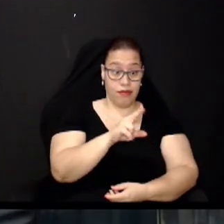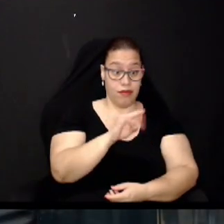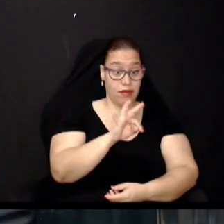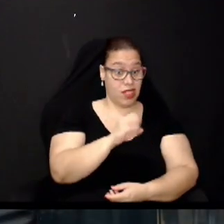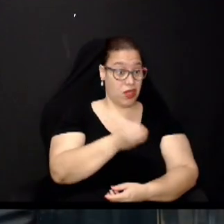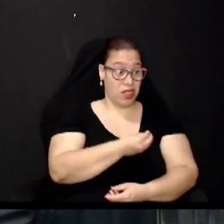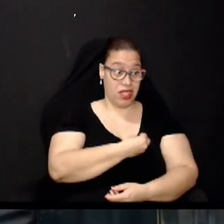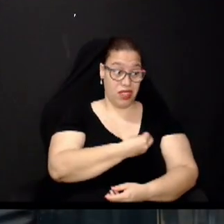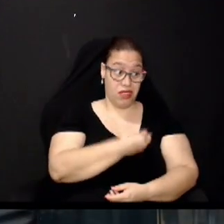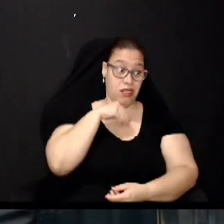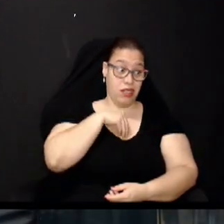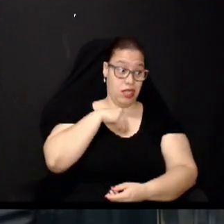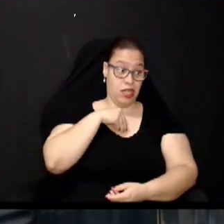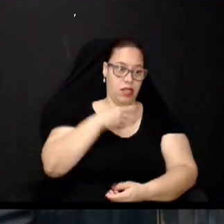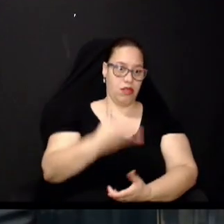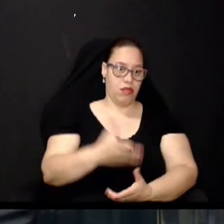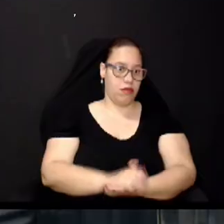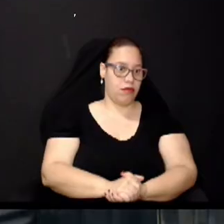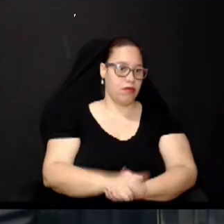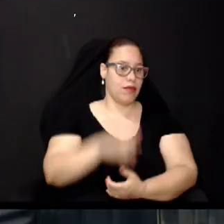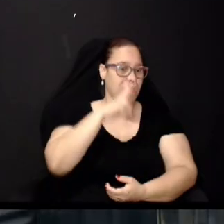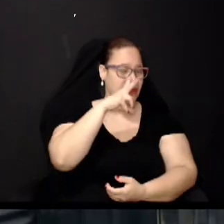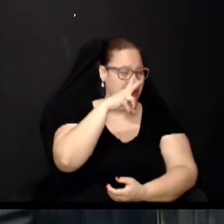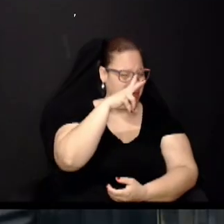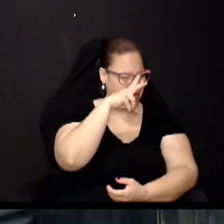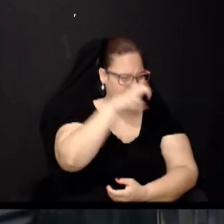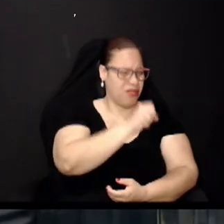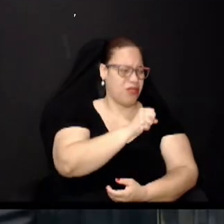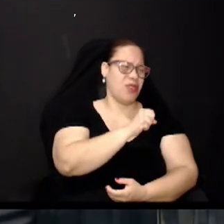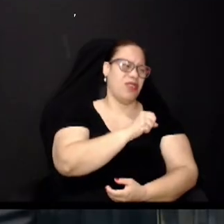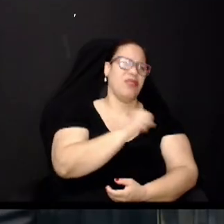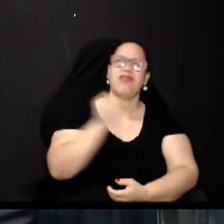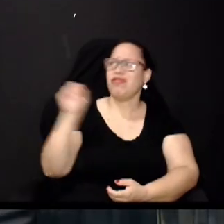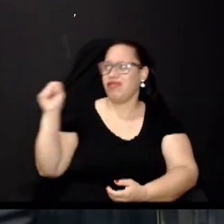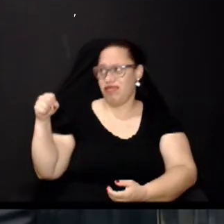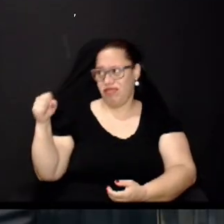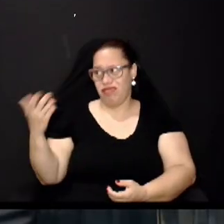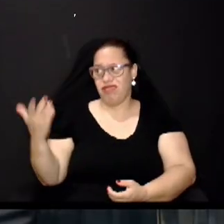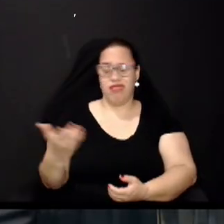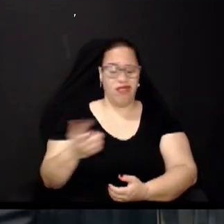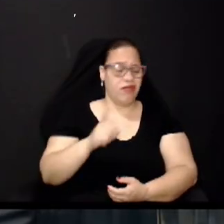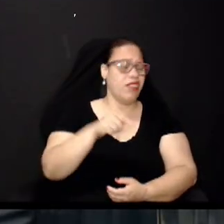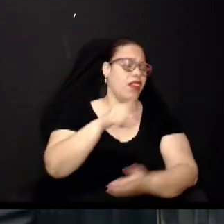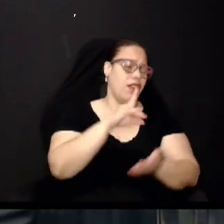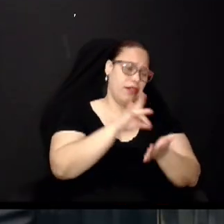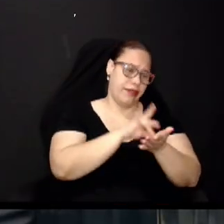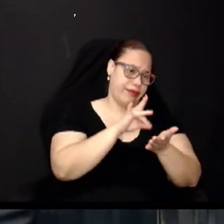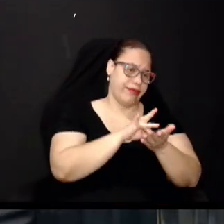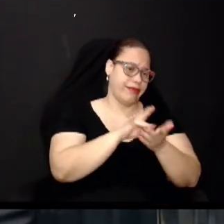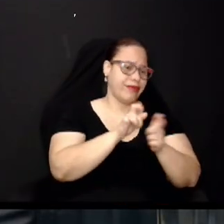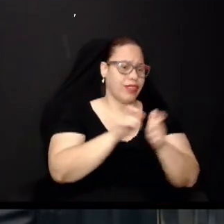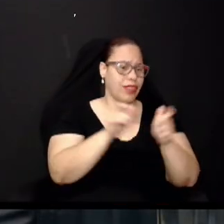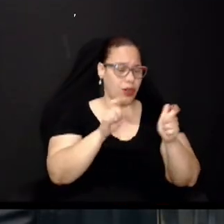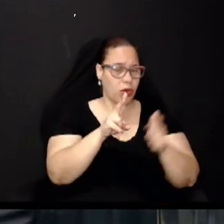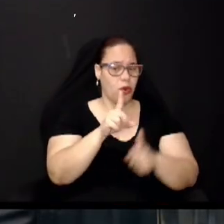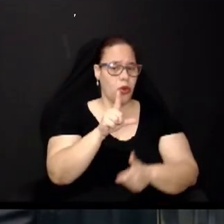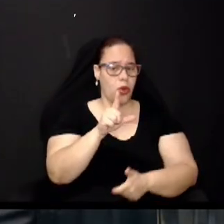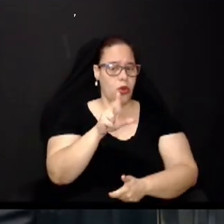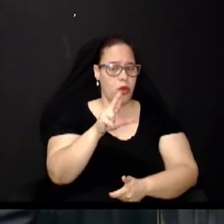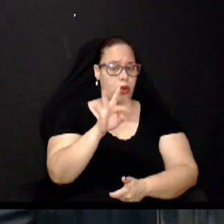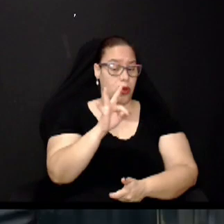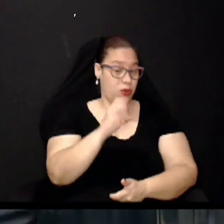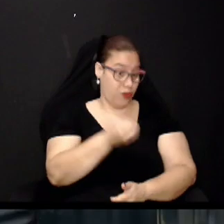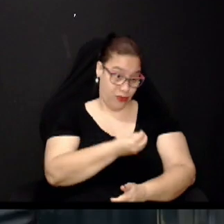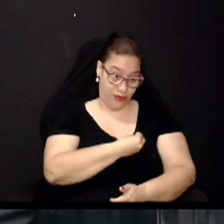dentro de você. Forte. É das coisas mais fortes que existe. Eu acho que é, de fato, dos grandes lutos da vida. Então,